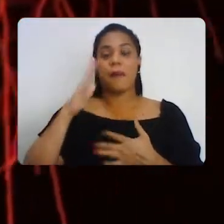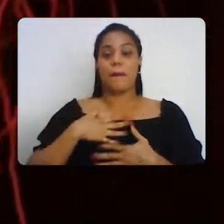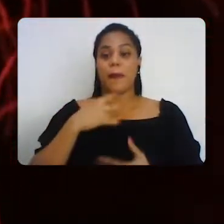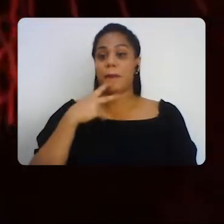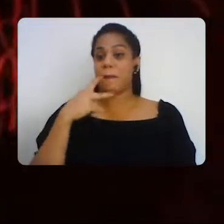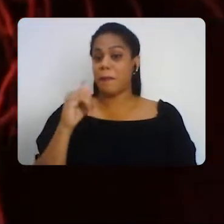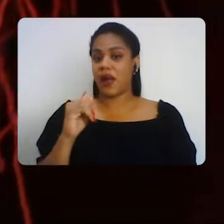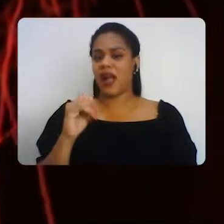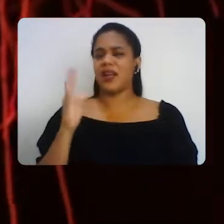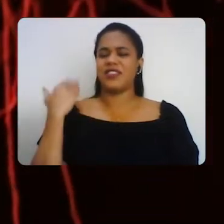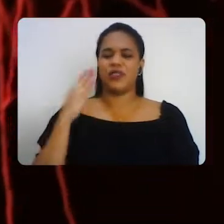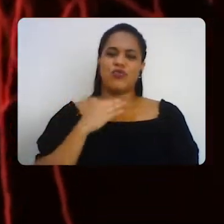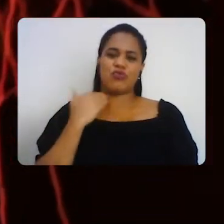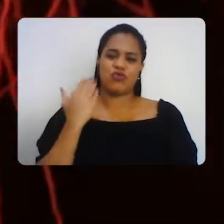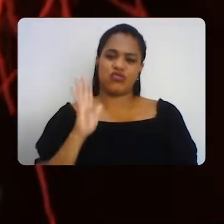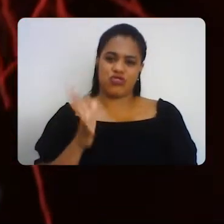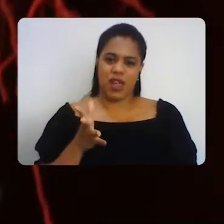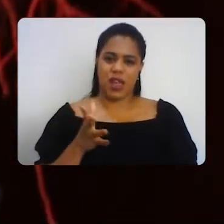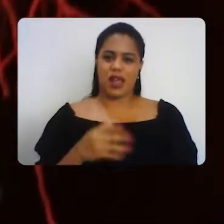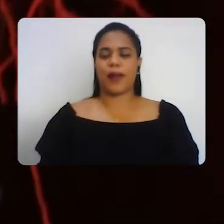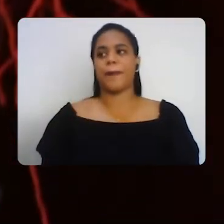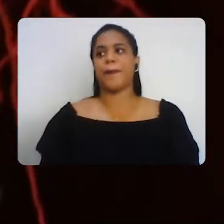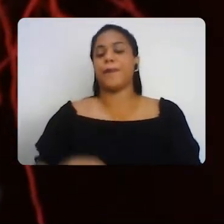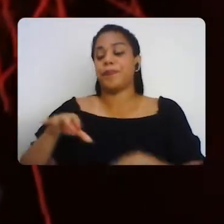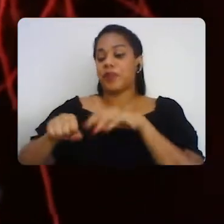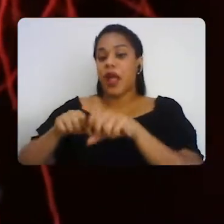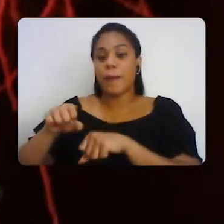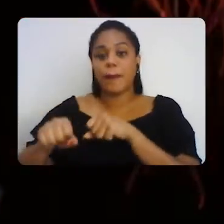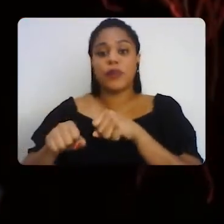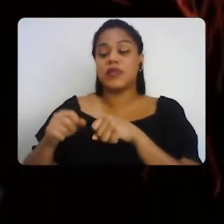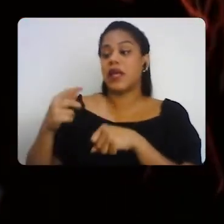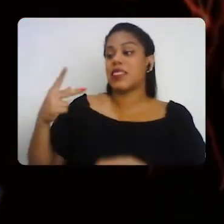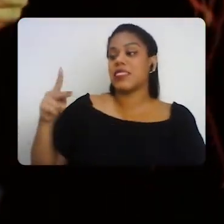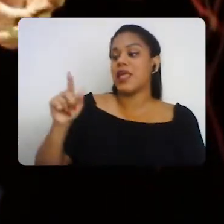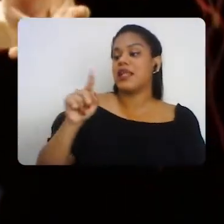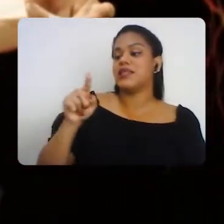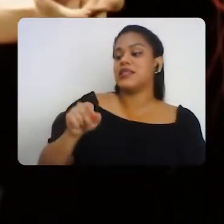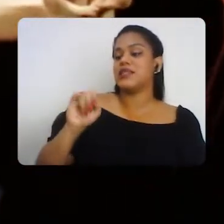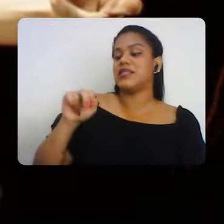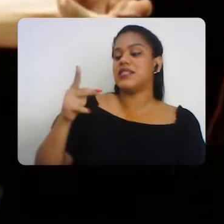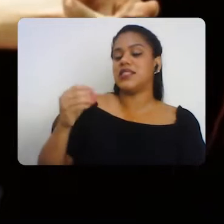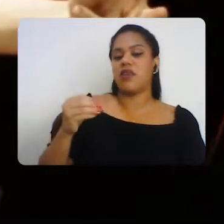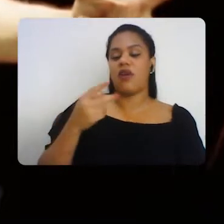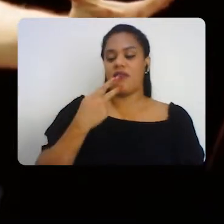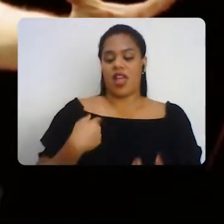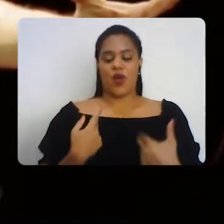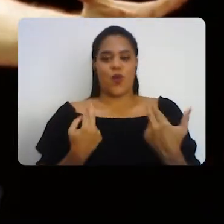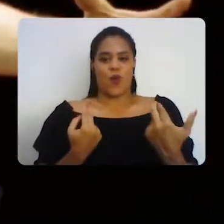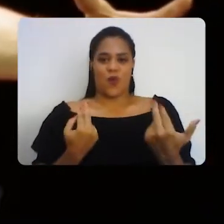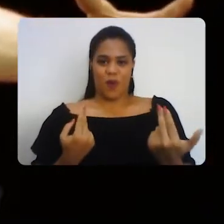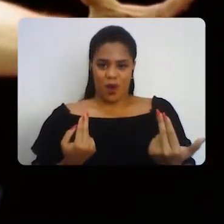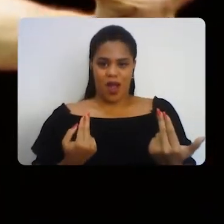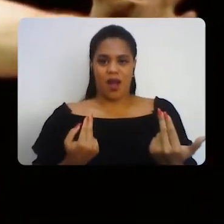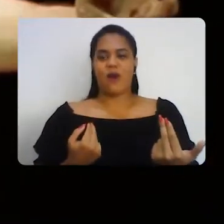Lembrei do meu pai já é falecido, então a busca de Zinho pelo pai, de certa forma, já foi a minha,